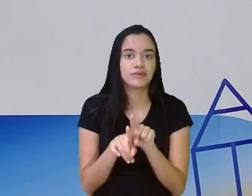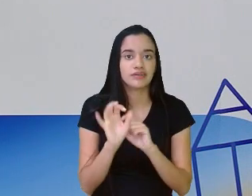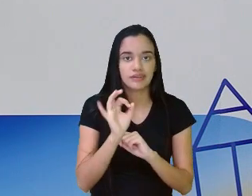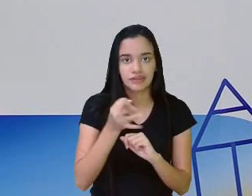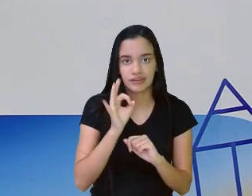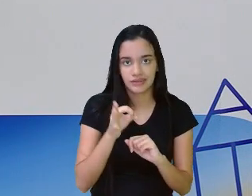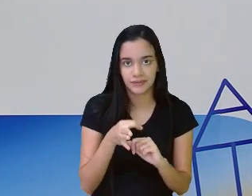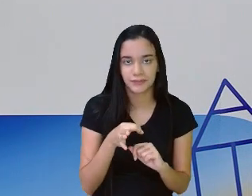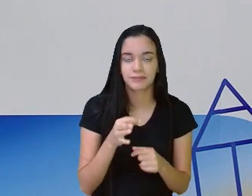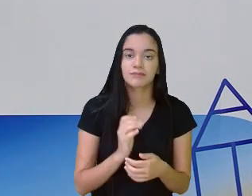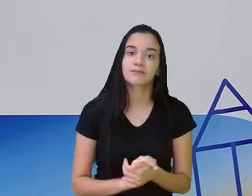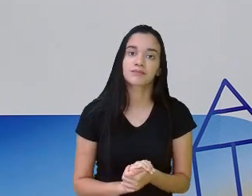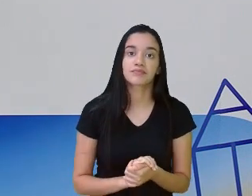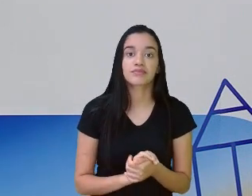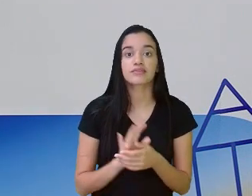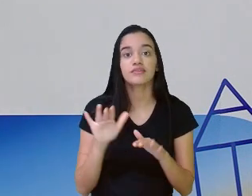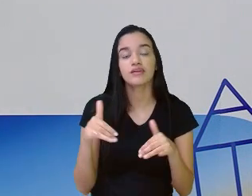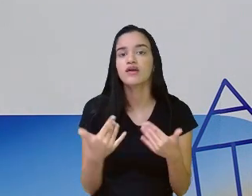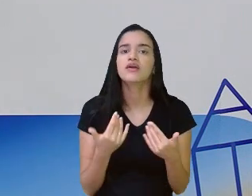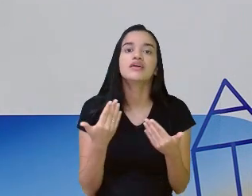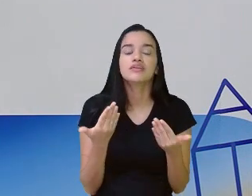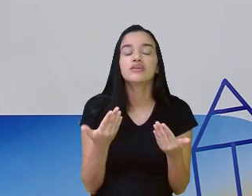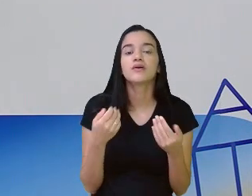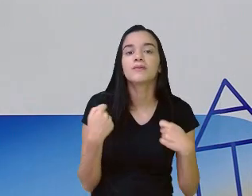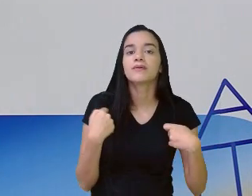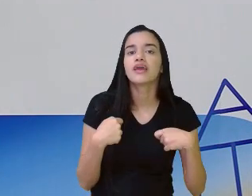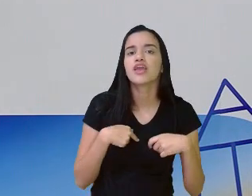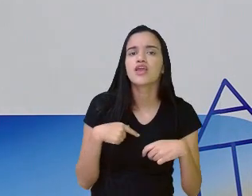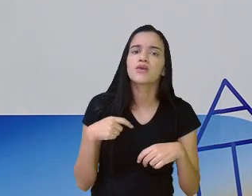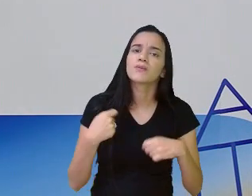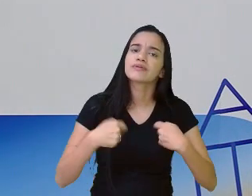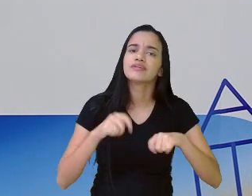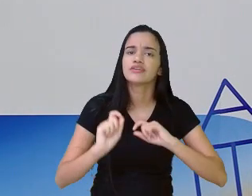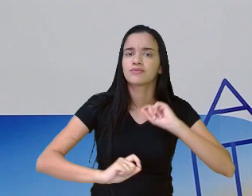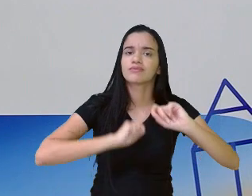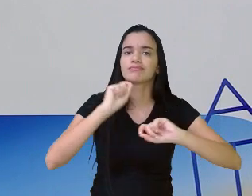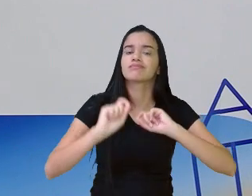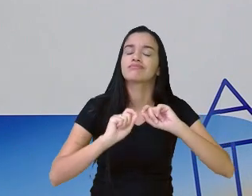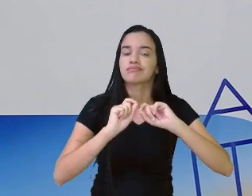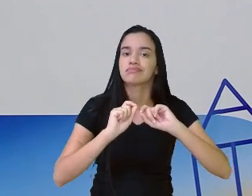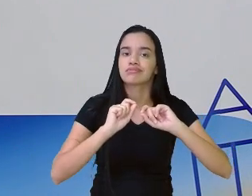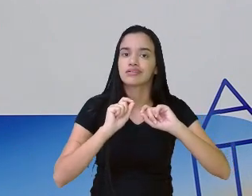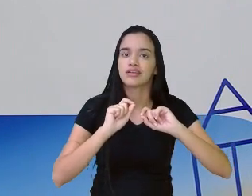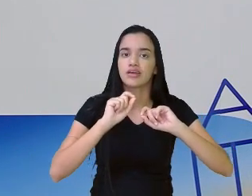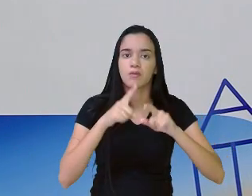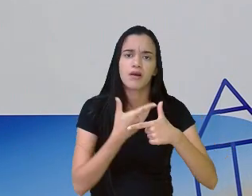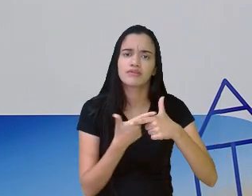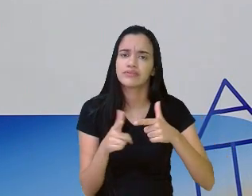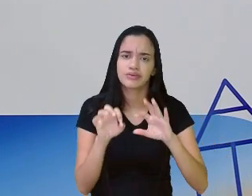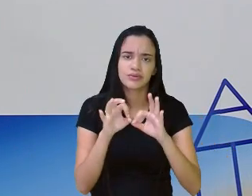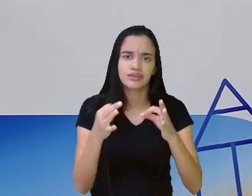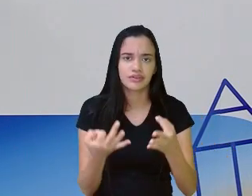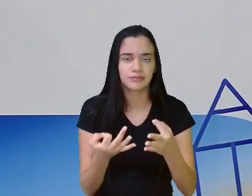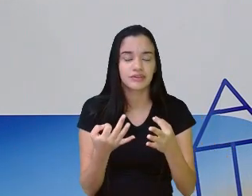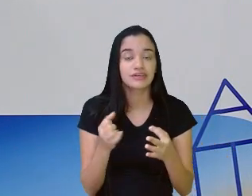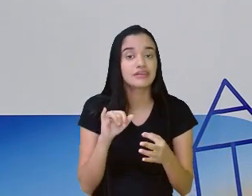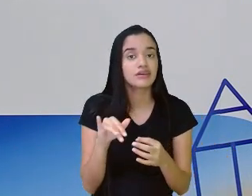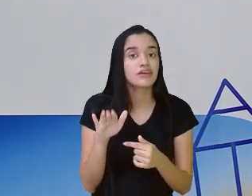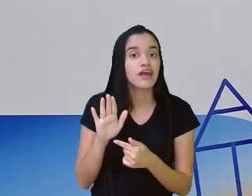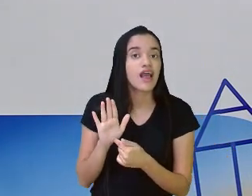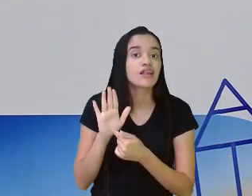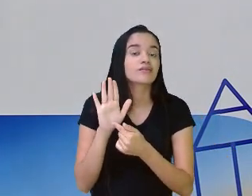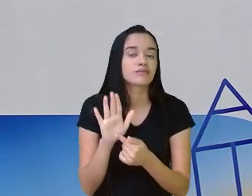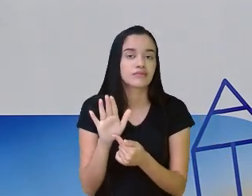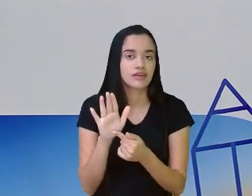Certo? Números e quantidades. E para isso, o que é que eu vou fazer? Uma divisão simples. Se eu quero a representação de